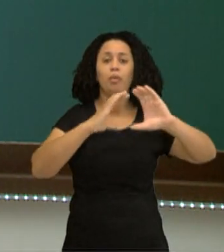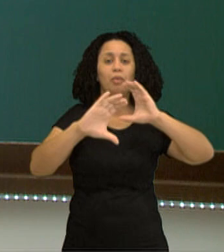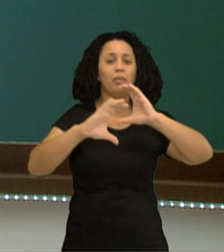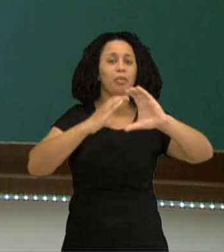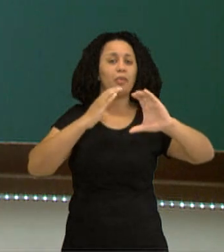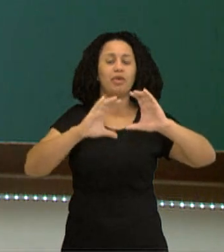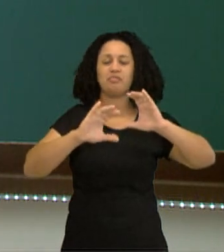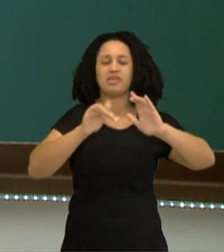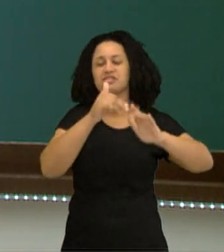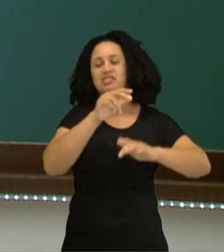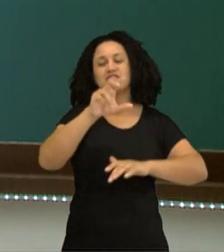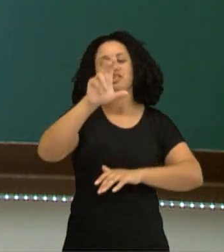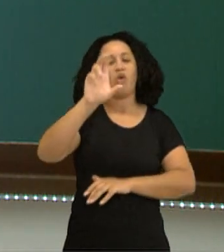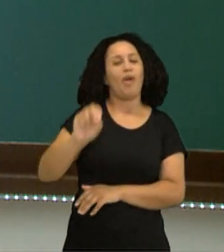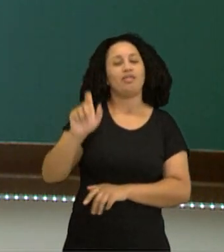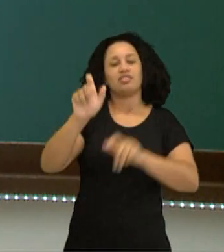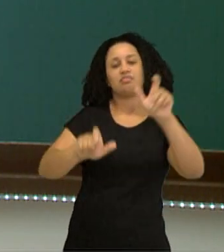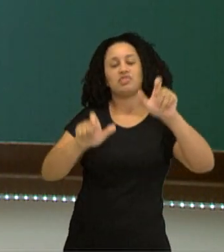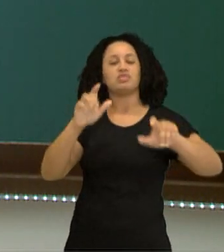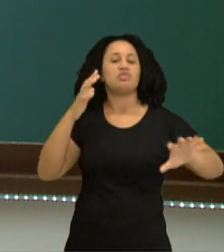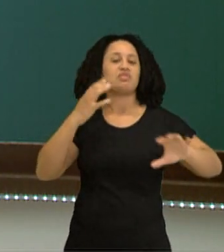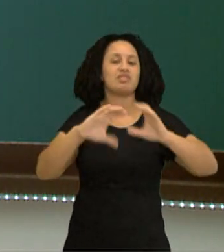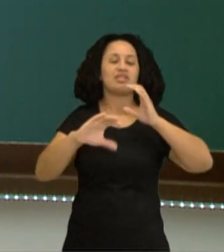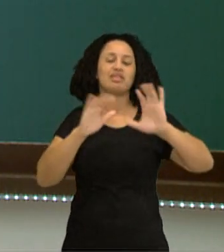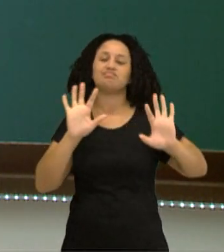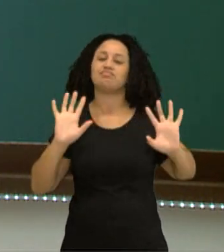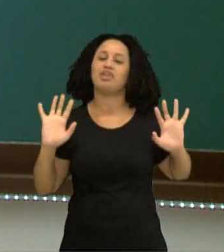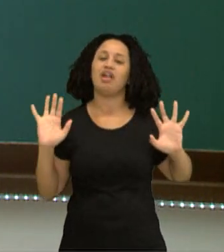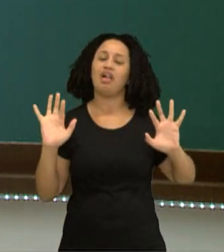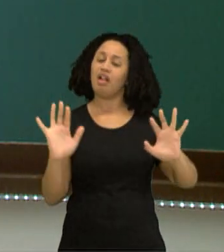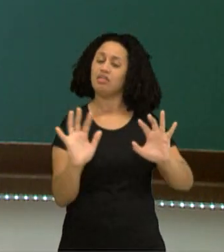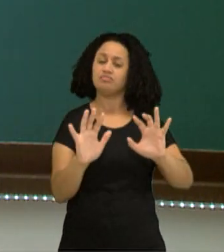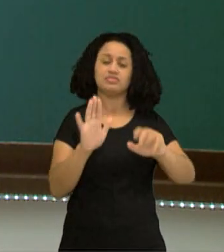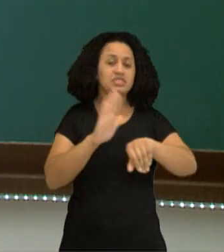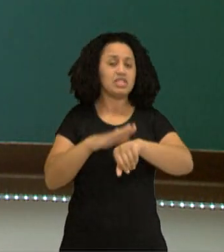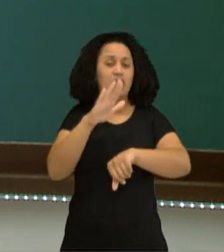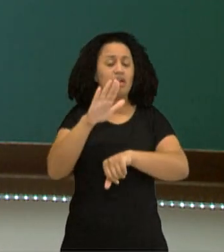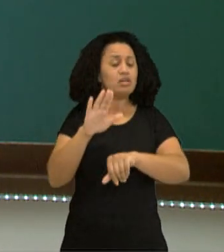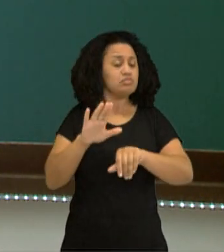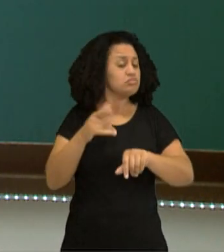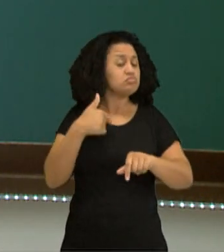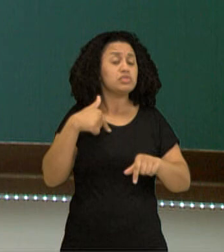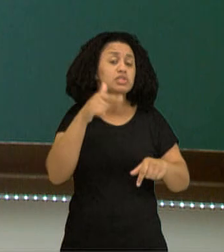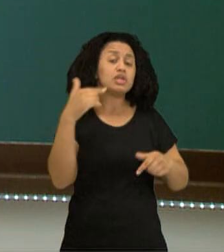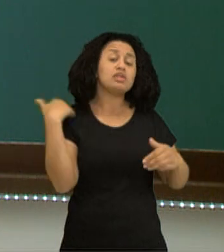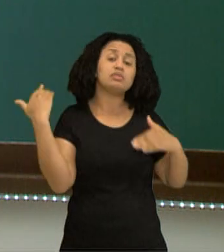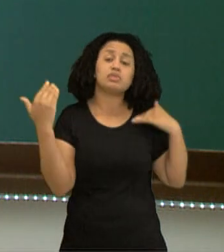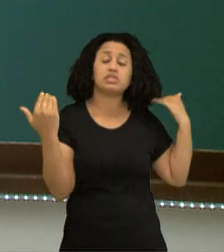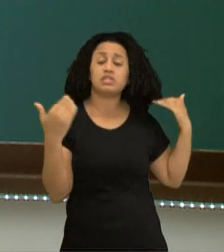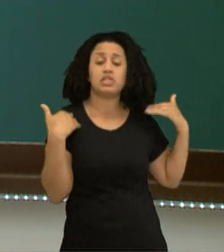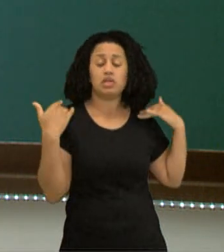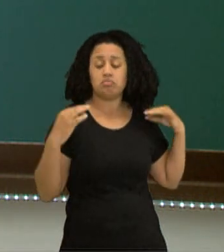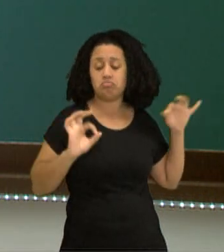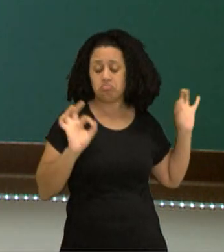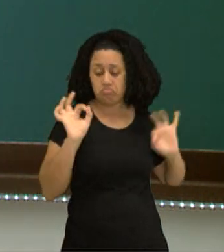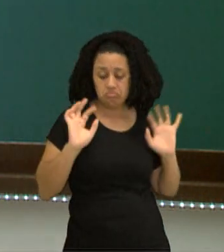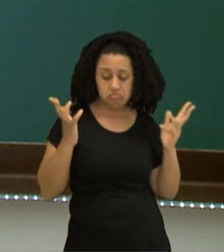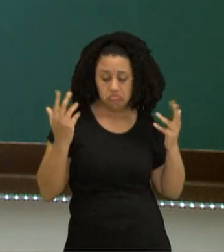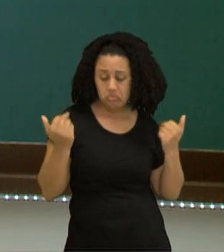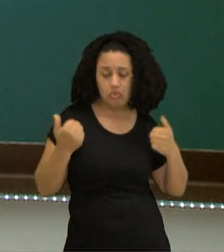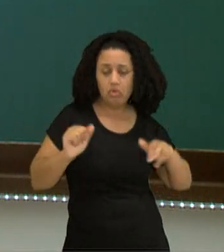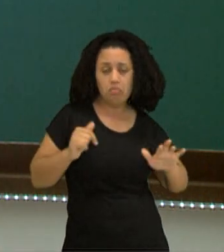tem 50 pessoas cantando juntos Happy Day. E essas pessoas estavam ali transitando, normal, vestidas,